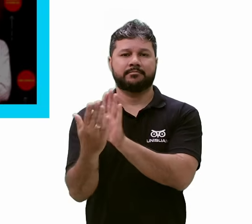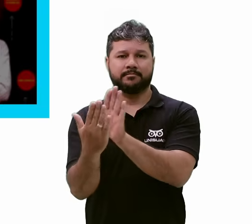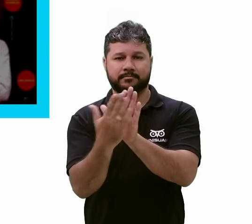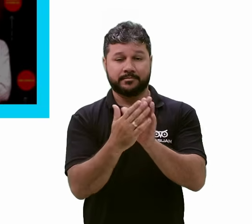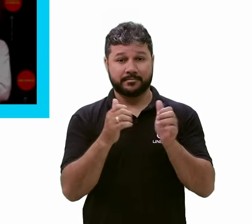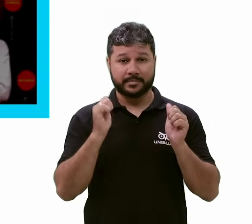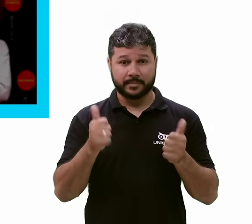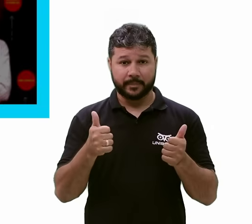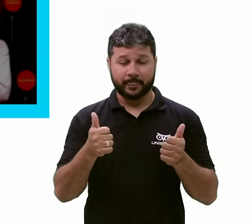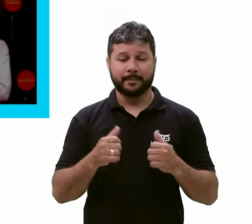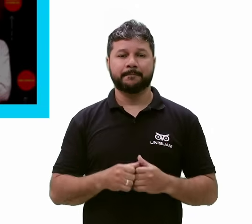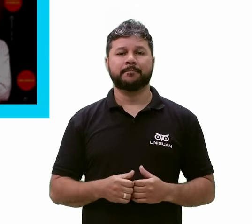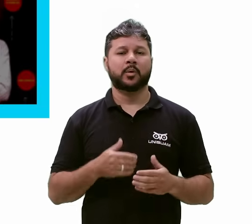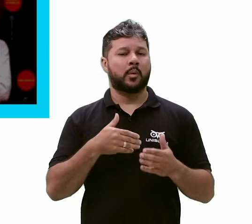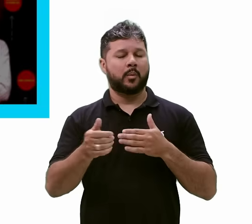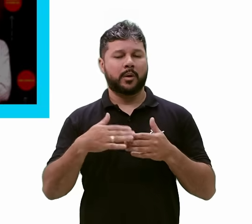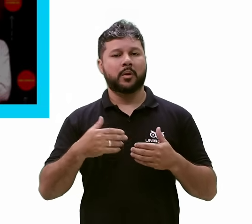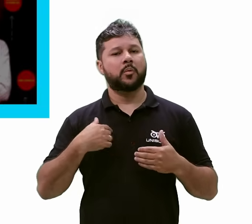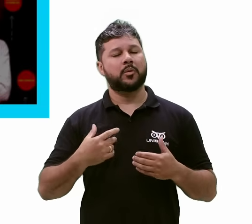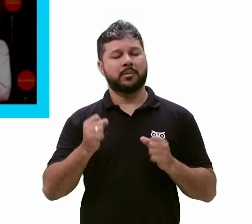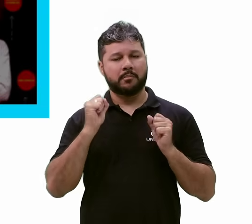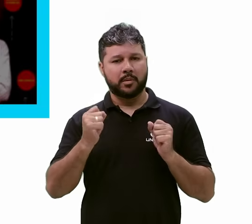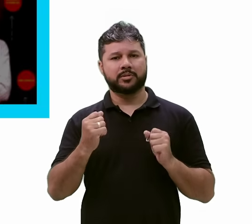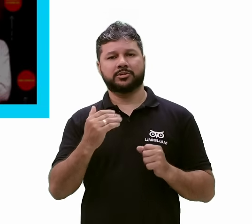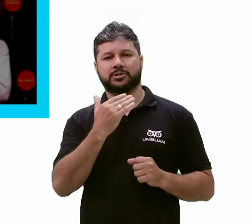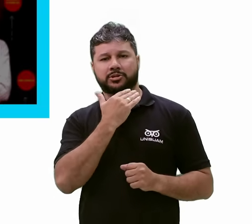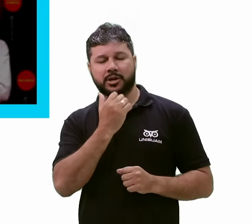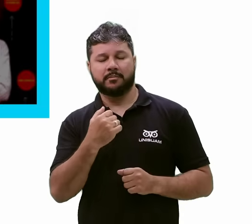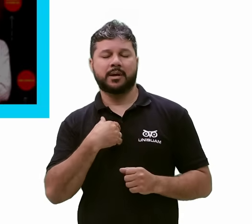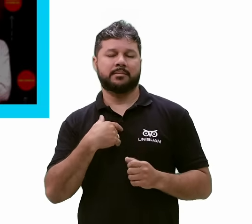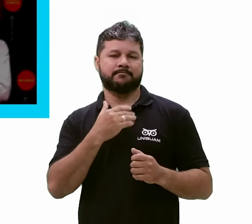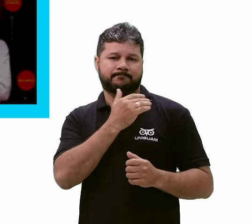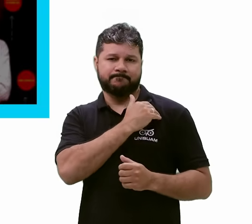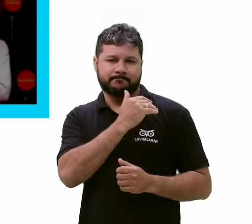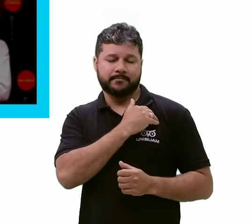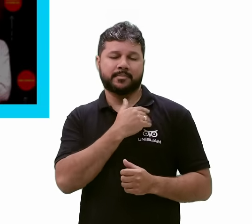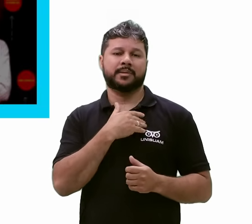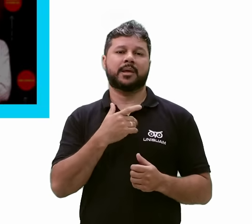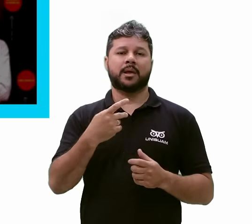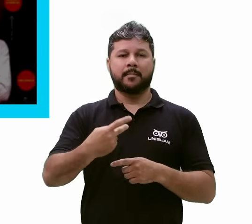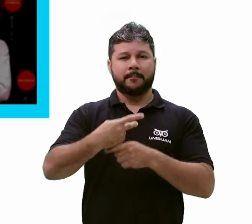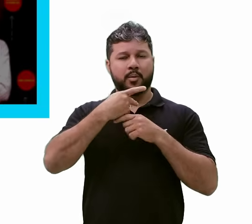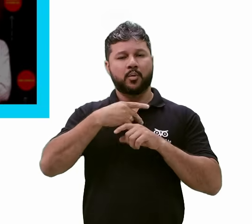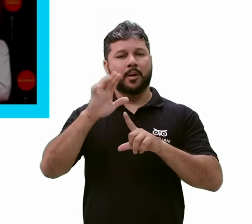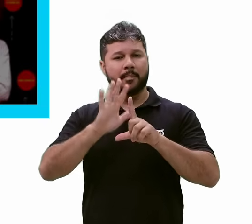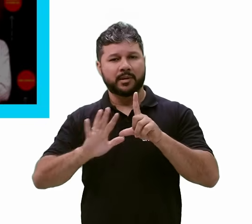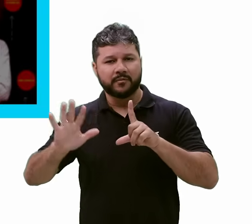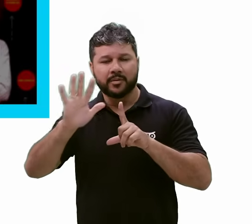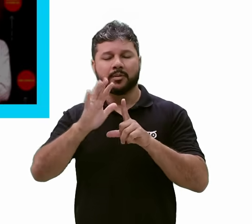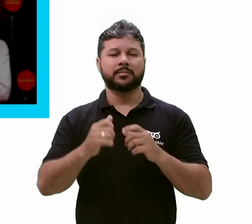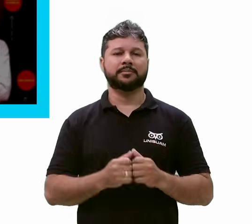individualizada, tá bom? Qualquer coisa, estou por aqui, estou à disposição de vocês, me procurem na plataforma